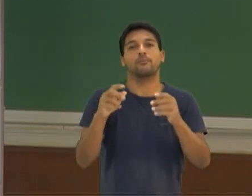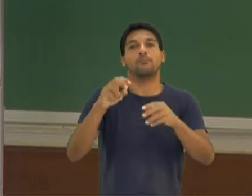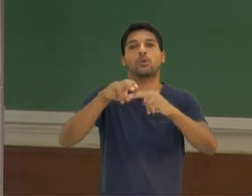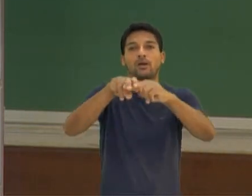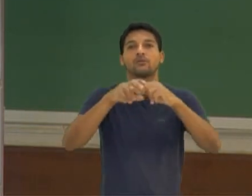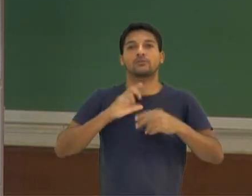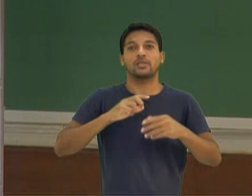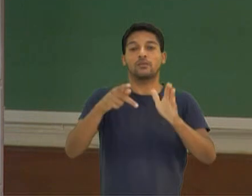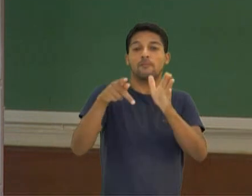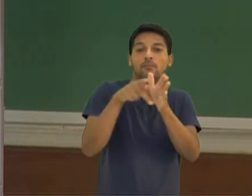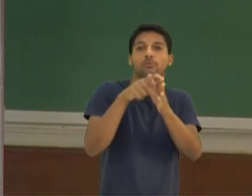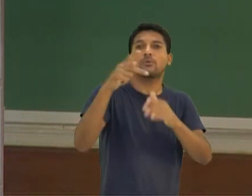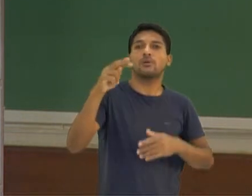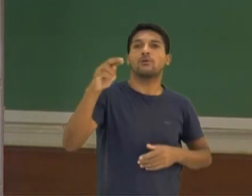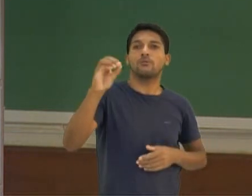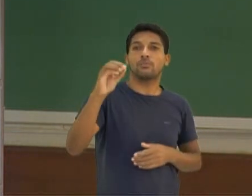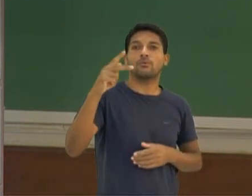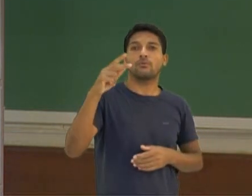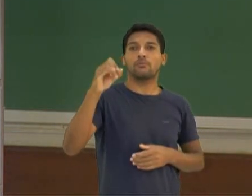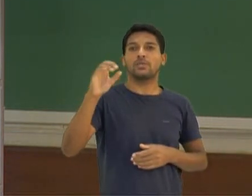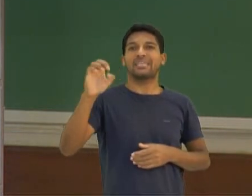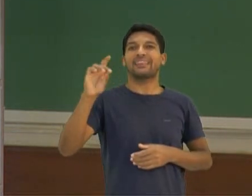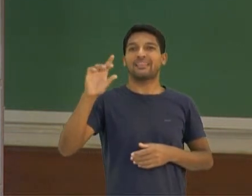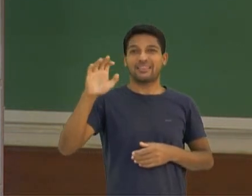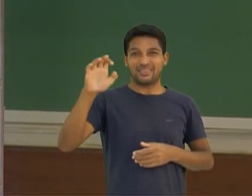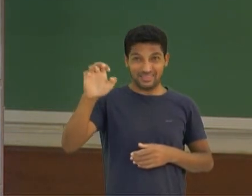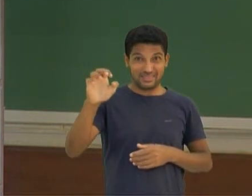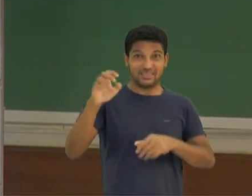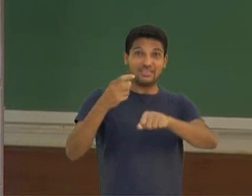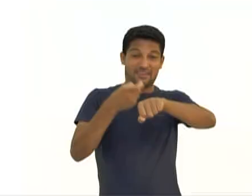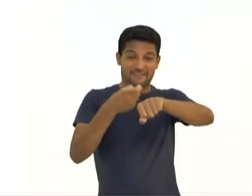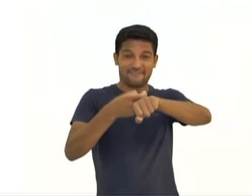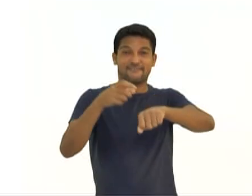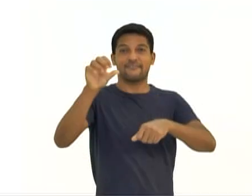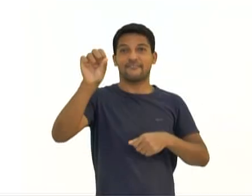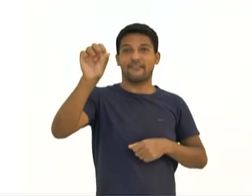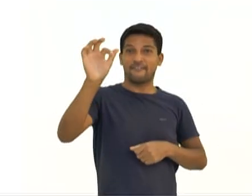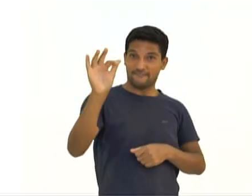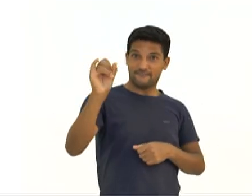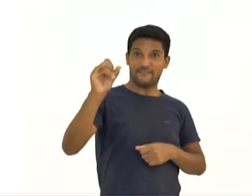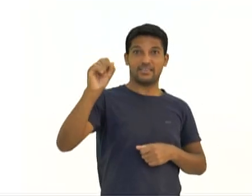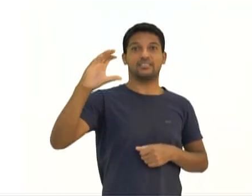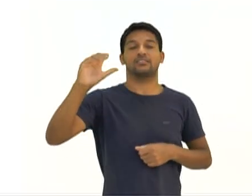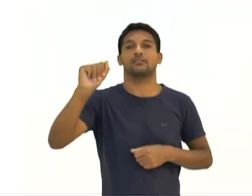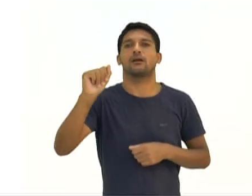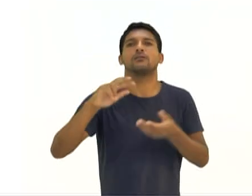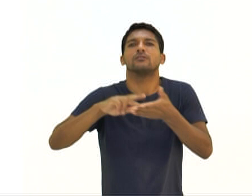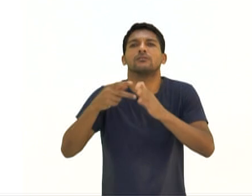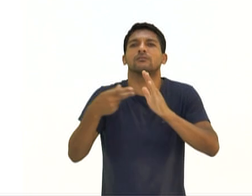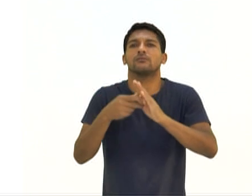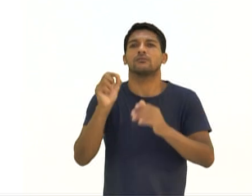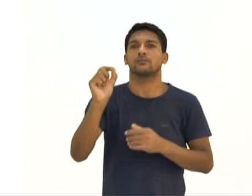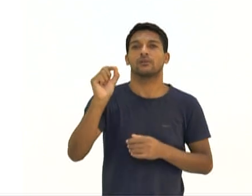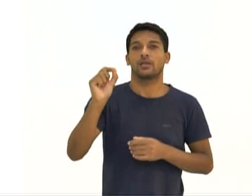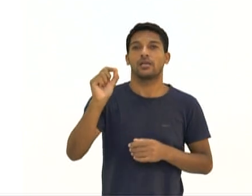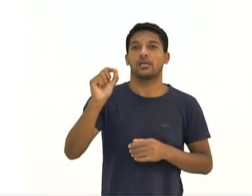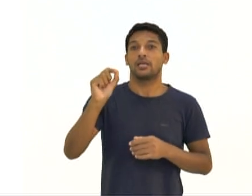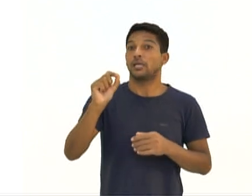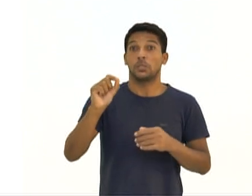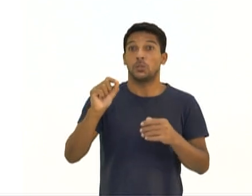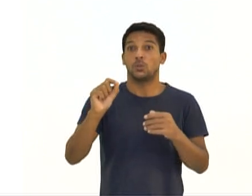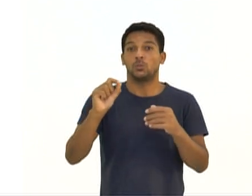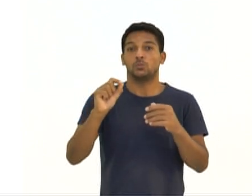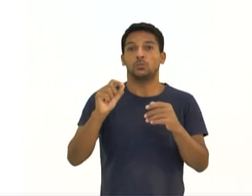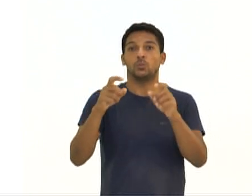as propriedades físicas, que é a primeira parte que nós vamos ver agora, são aquelas que não dependem de transformações.